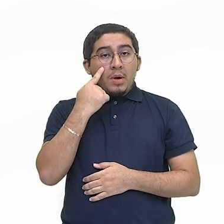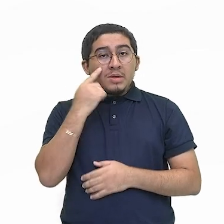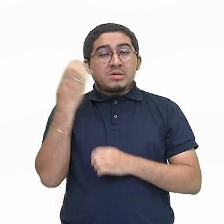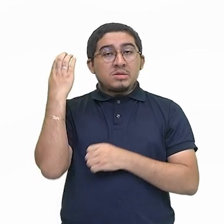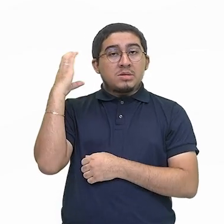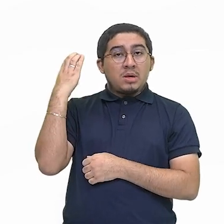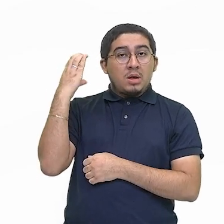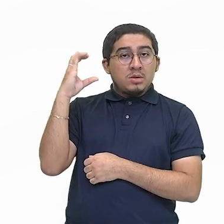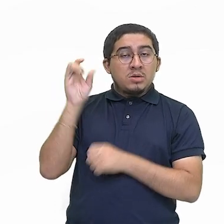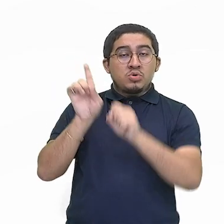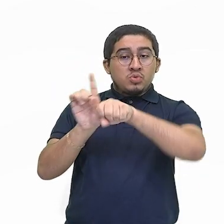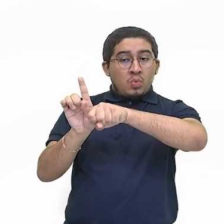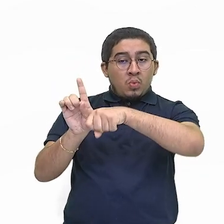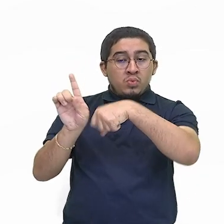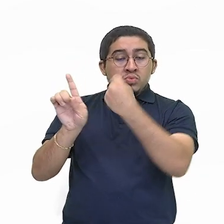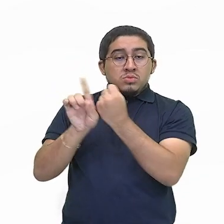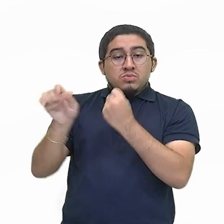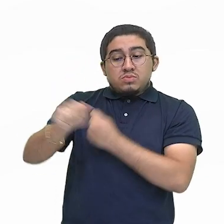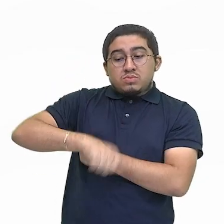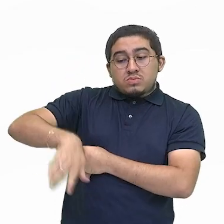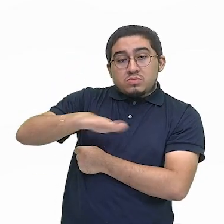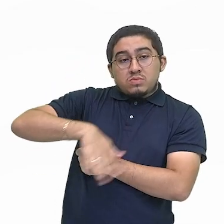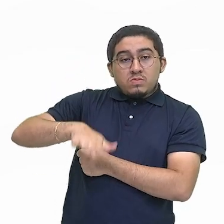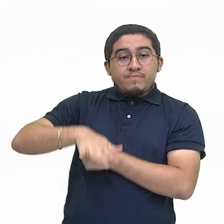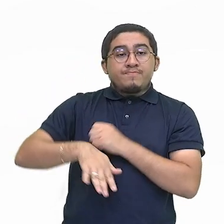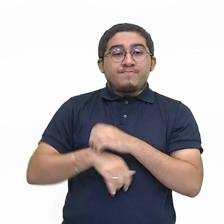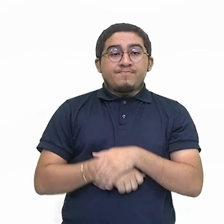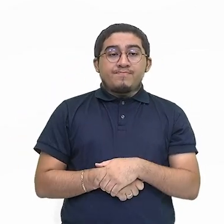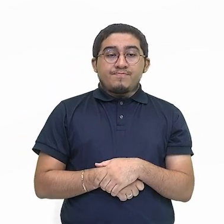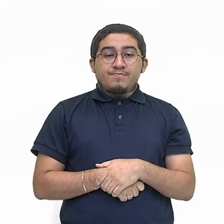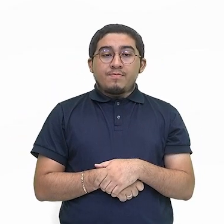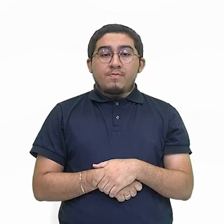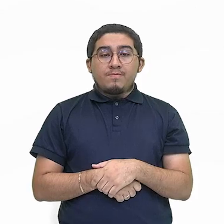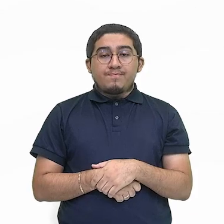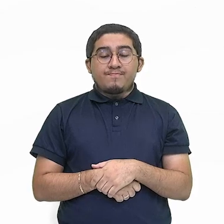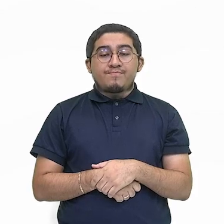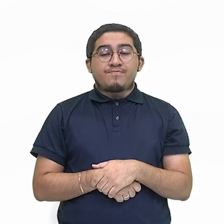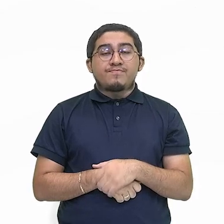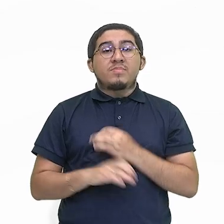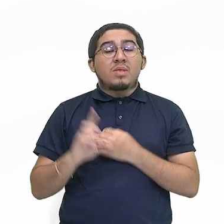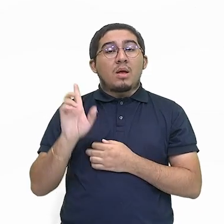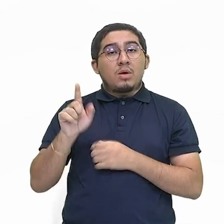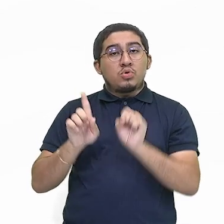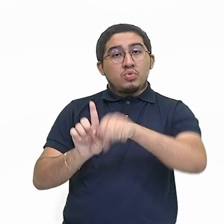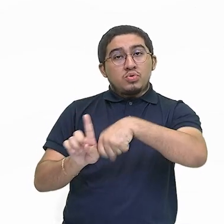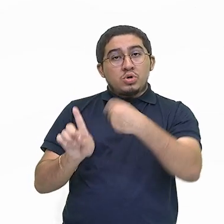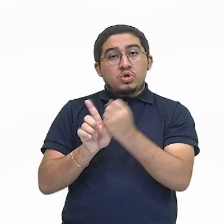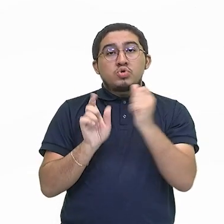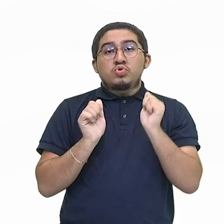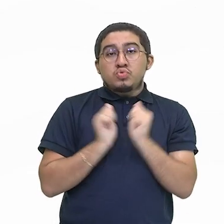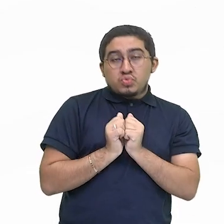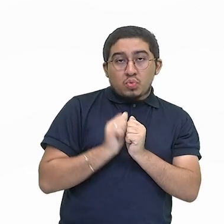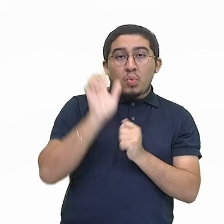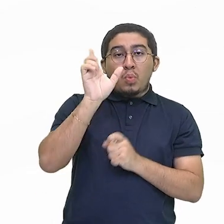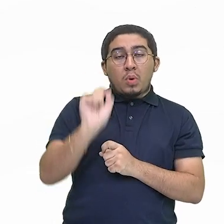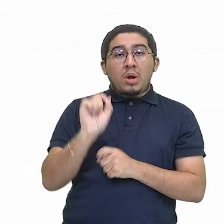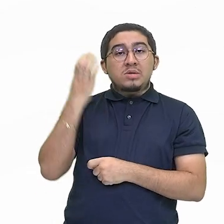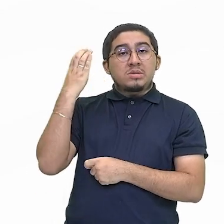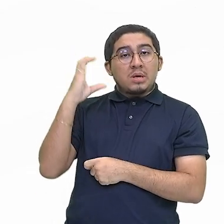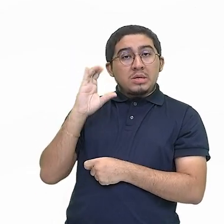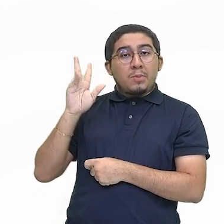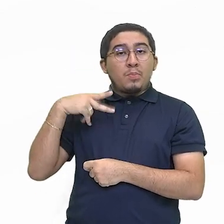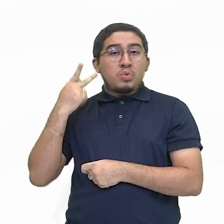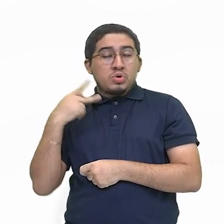a sociologia está dentro desse campo das ciências sociais. A sociologia, juntamente com a ciência política e a antropologia, assim também